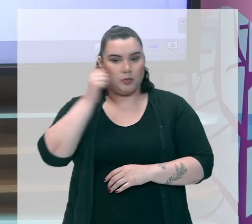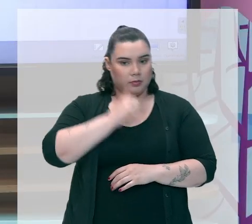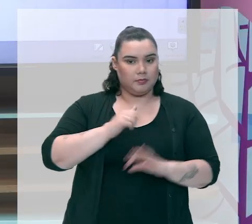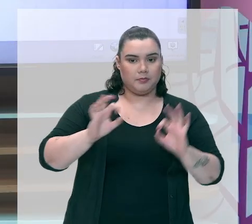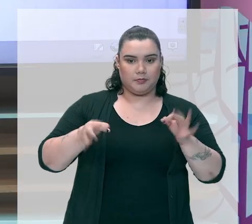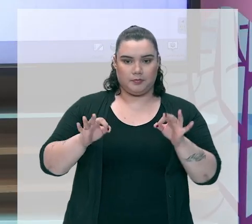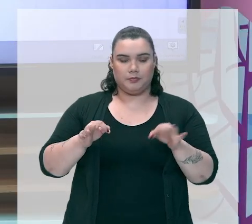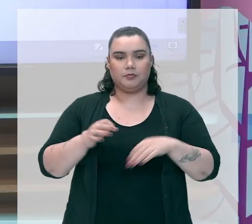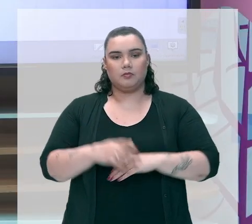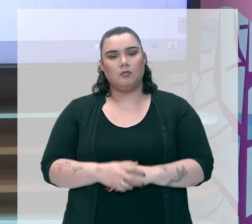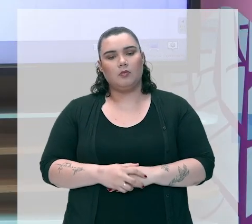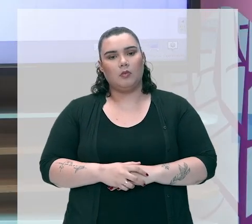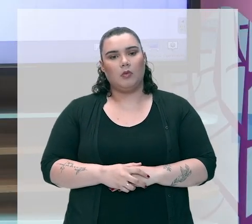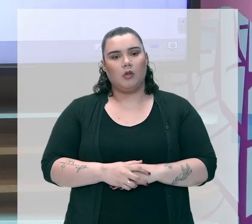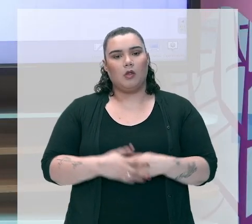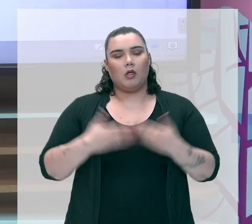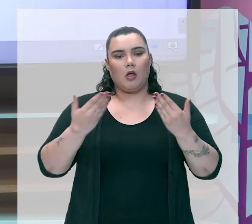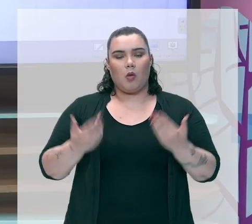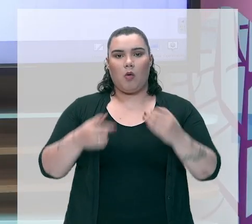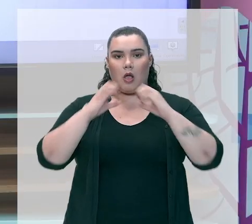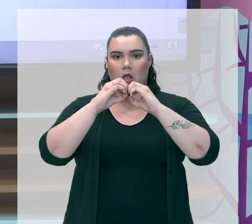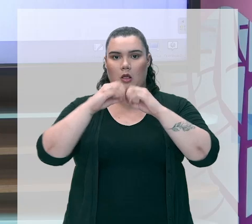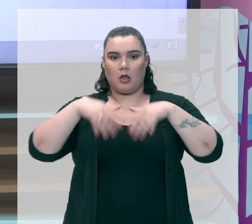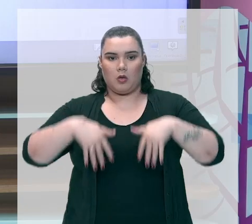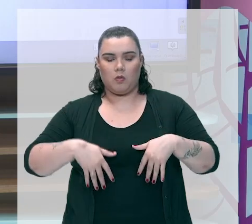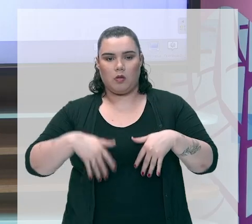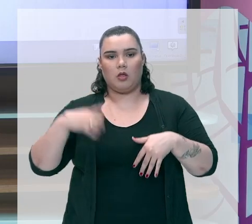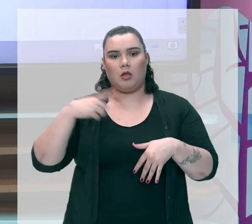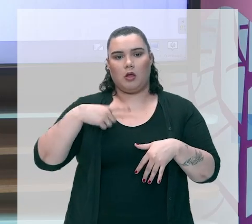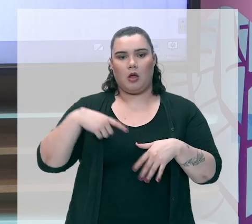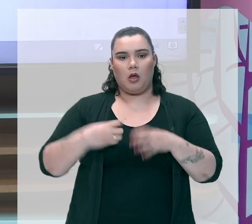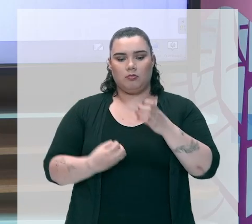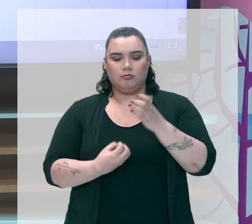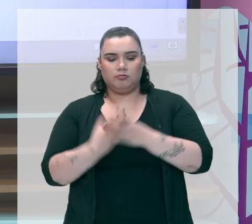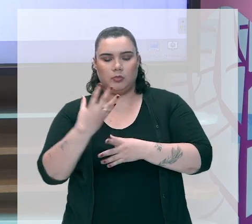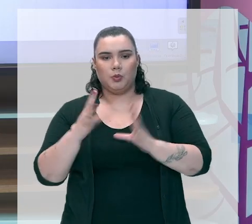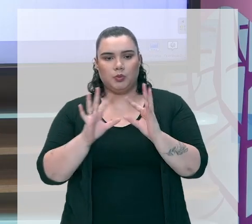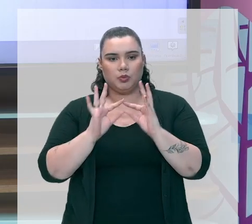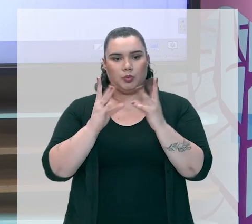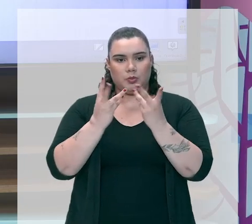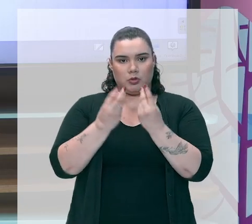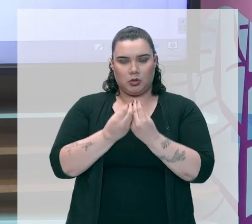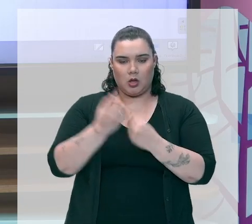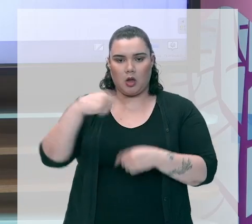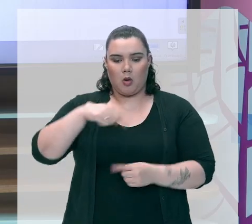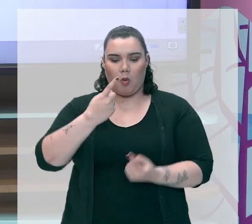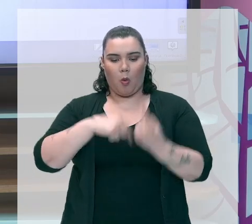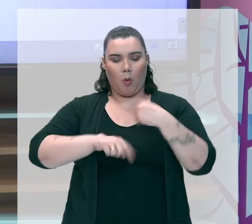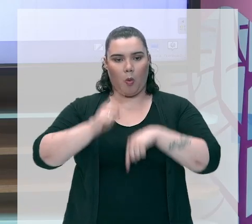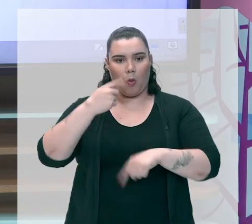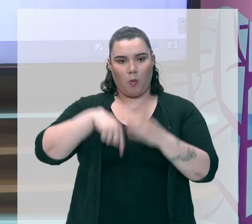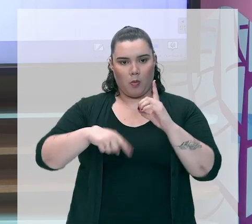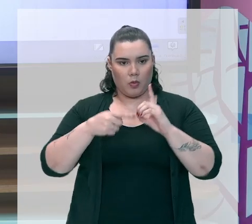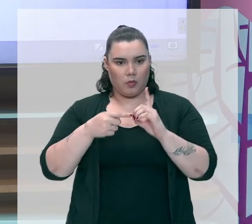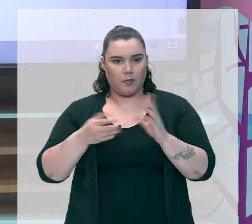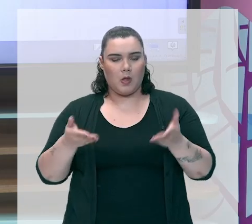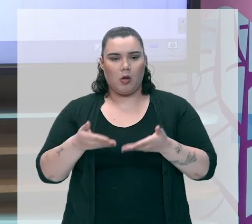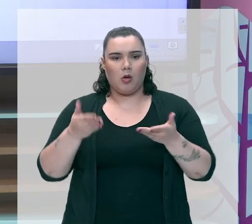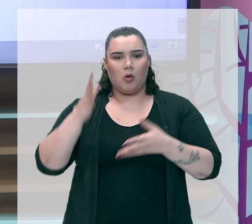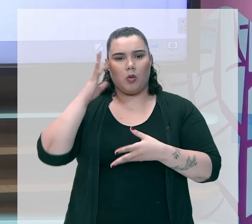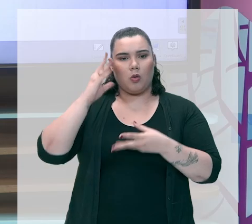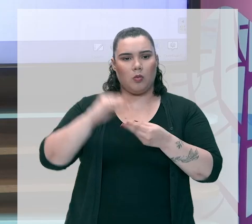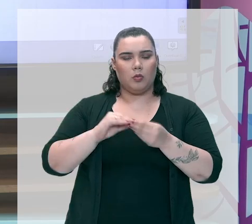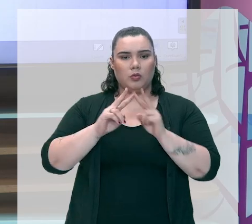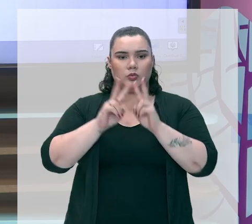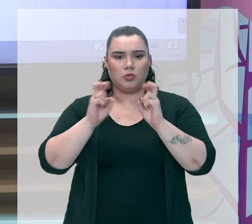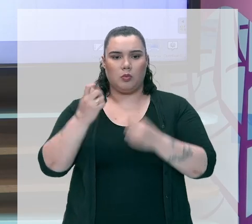Masculino e feminino. E aí a gente viu as glândulas, vimos que a função das glândulas é produzir substâncias, que são os hormônios. Agora a gente vai